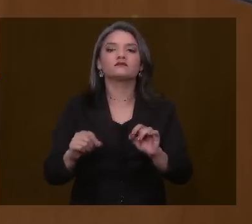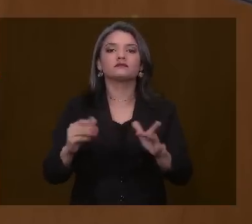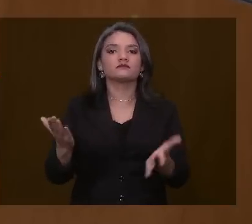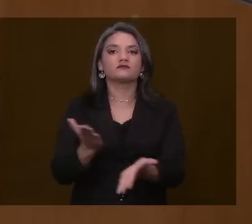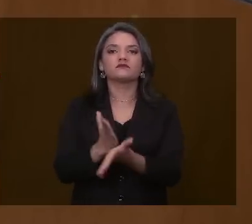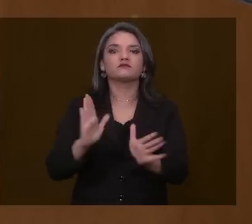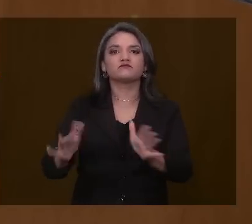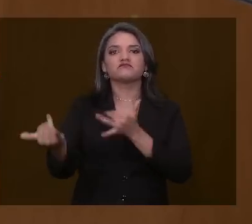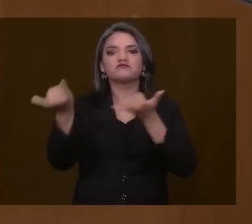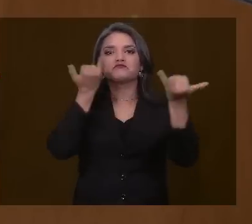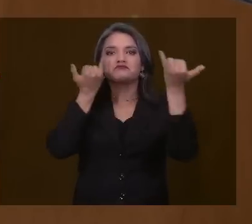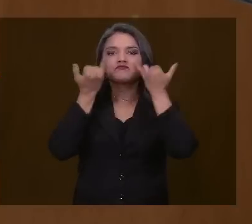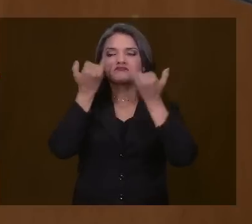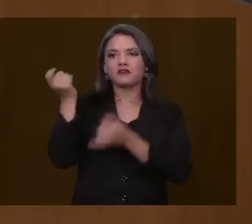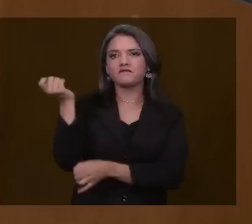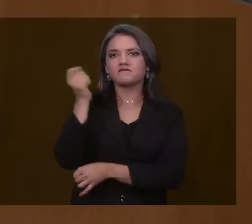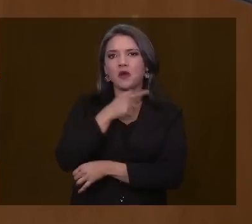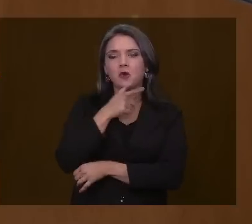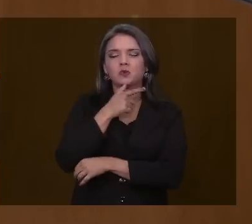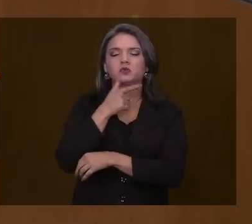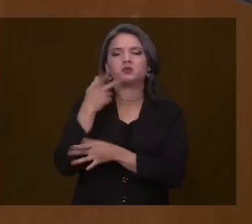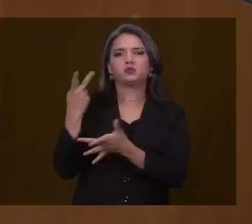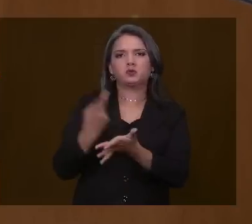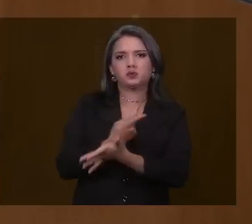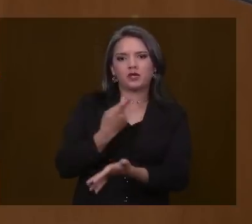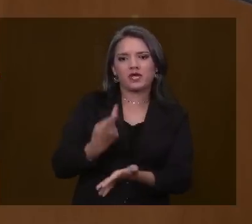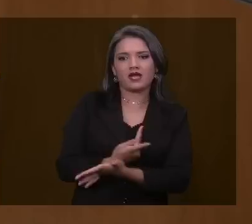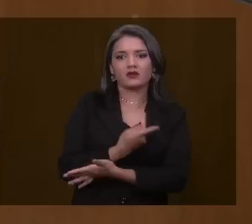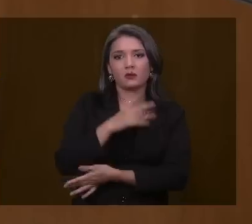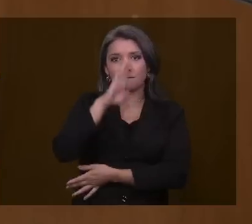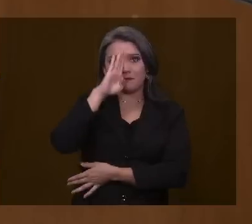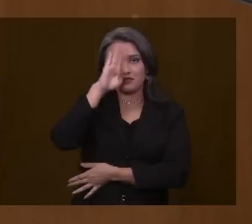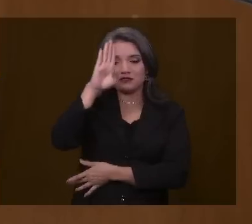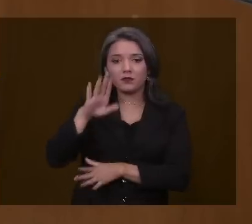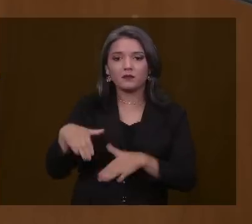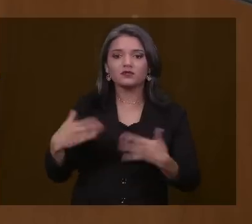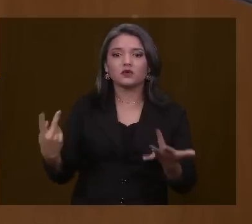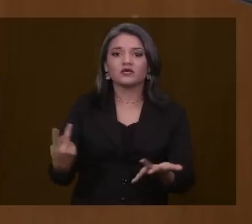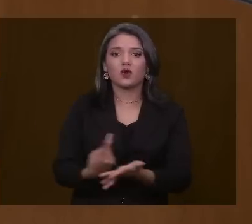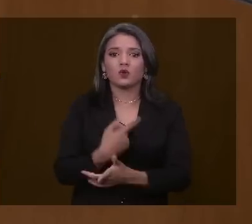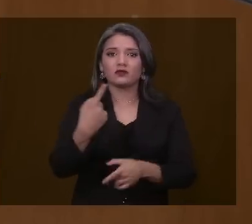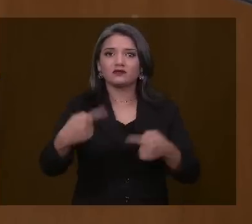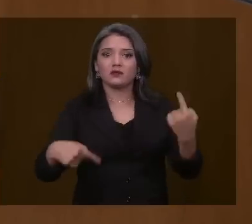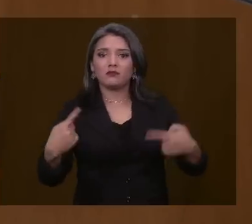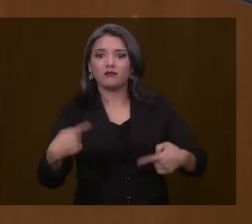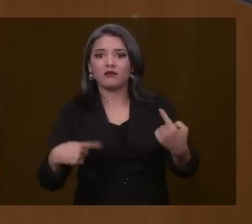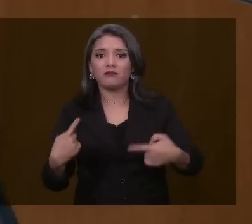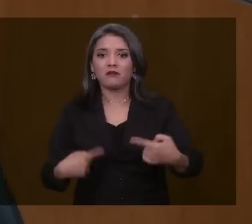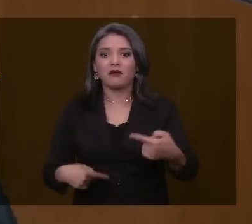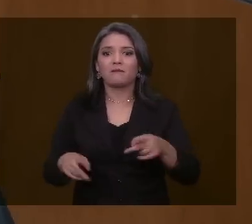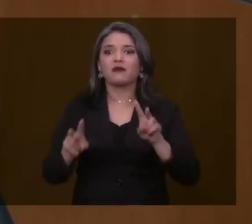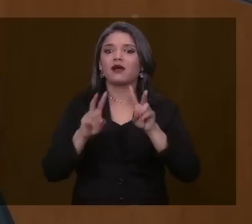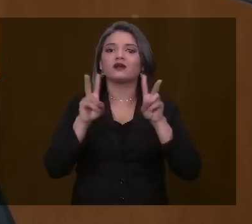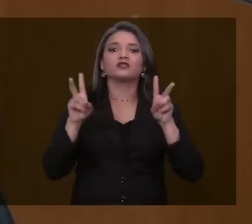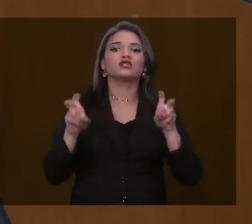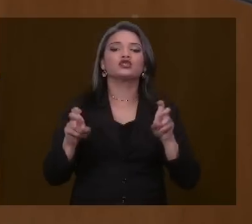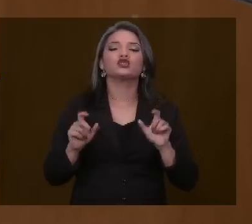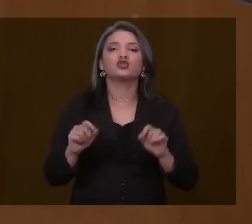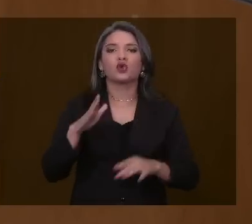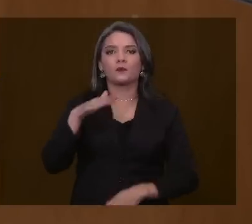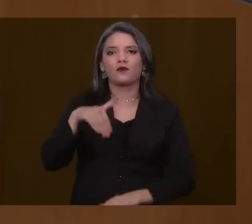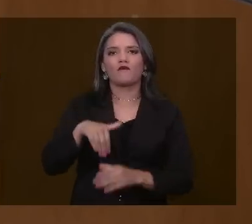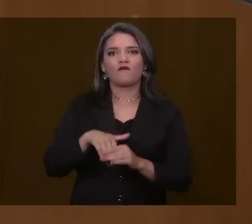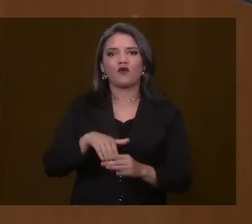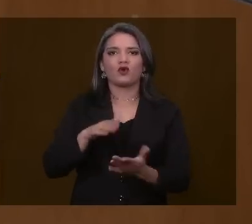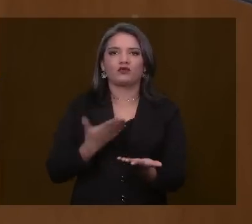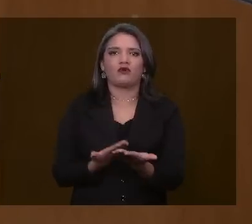desinformação, especialmente durante a surreal discussão que se estabeleceu acerca do voto